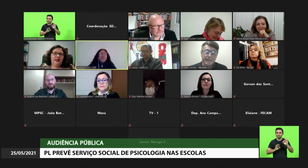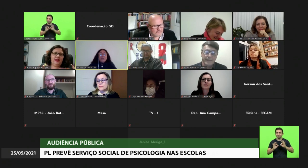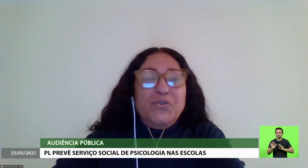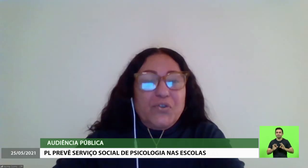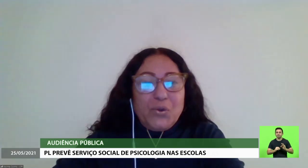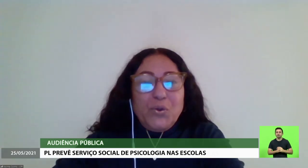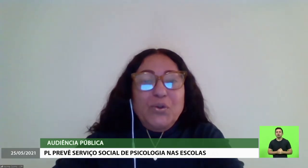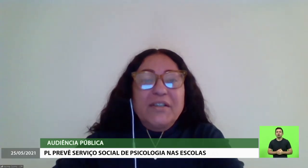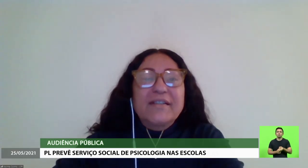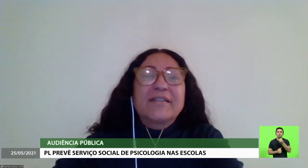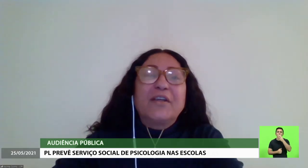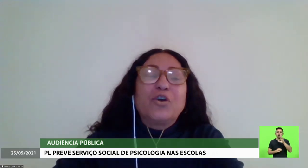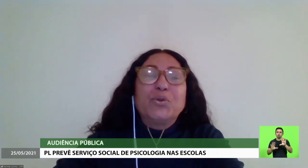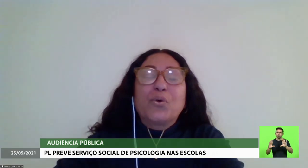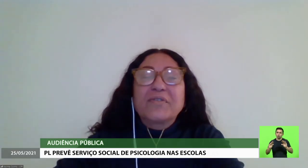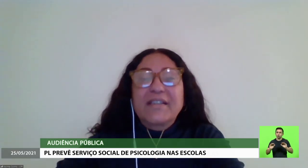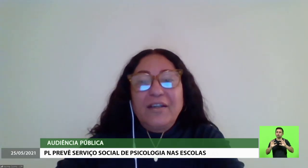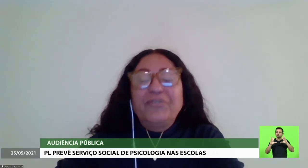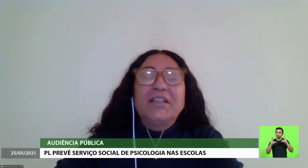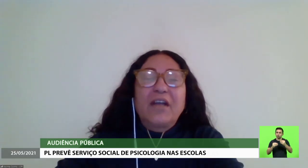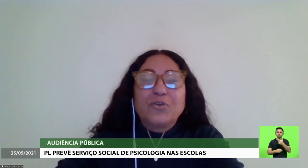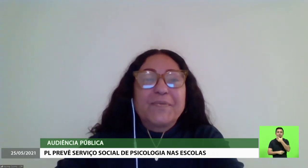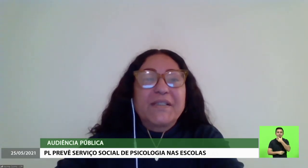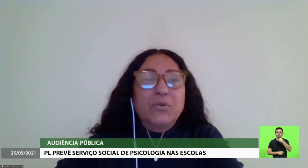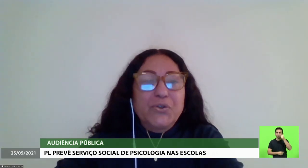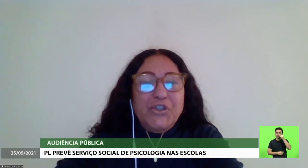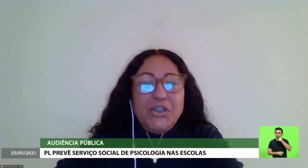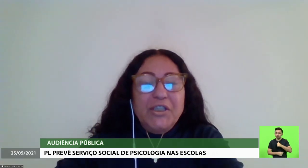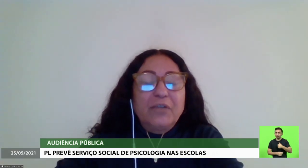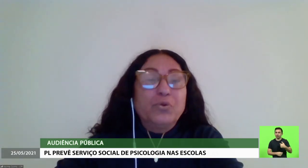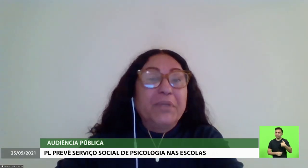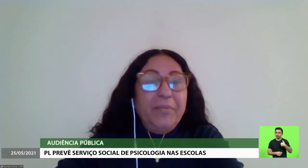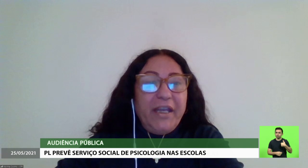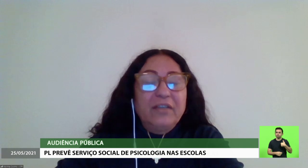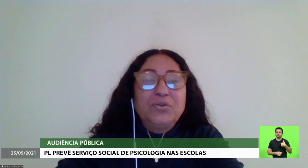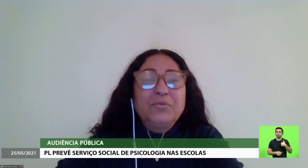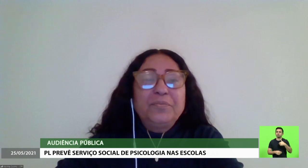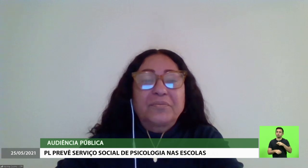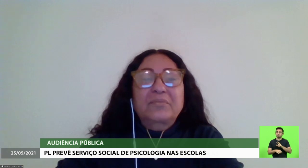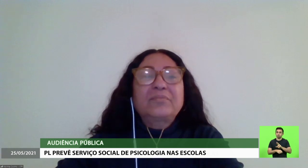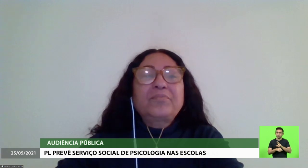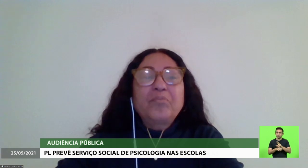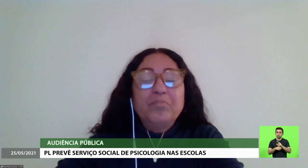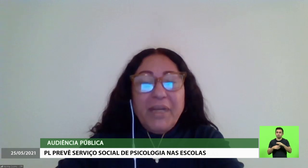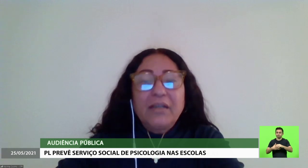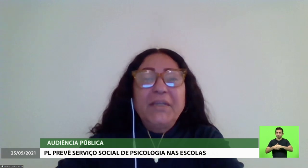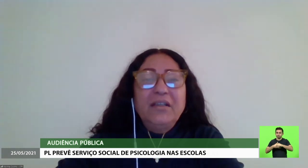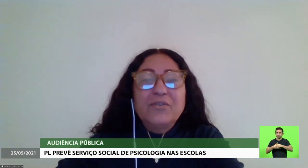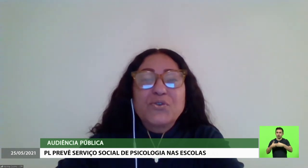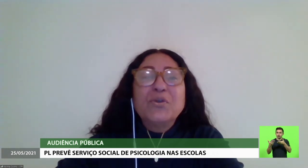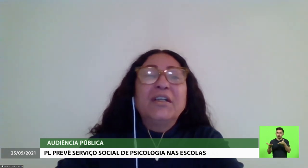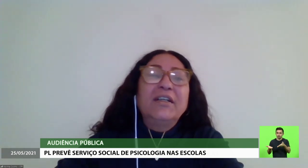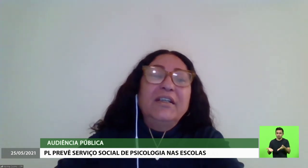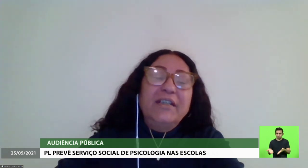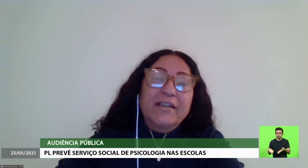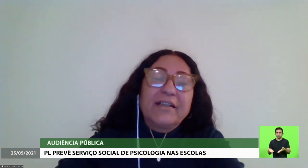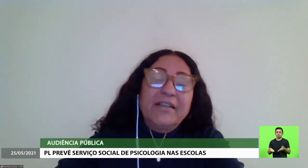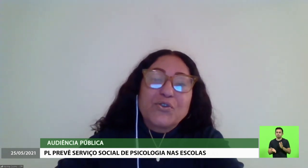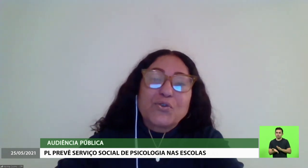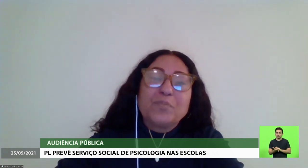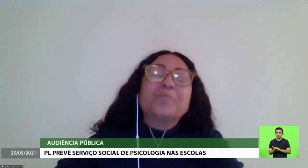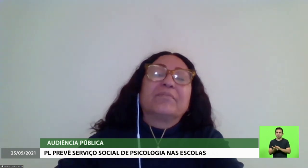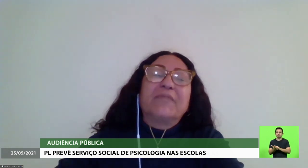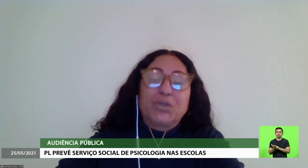Boa noite a todos e todas. Em nome do Conselho Federal de Psicologia, cumprimento, parabenizo